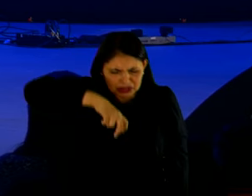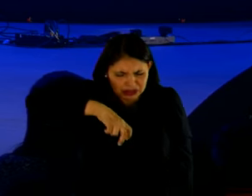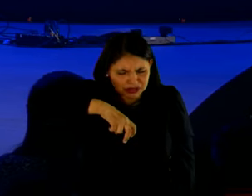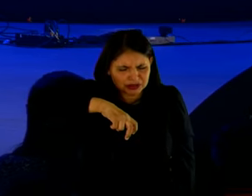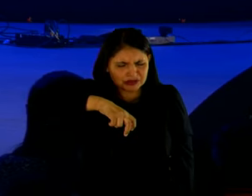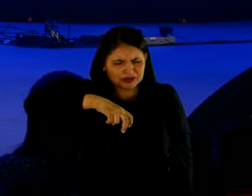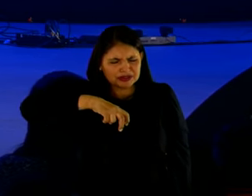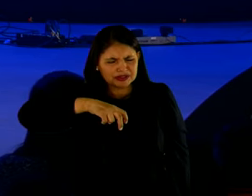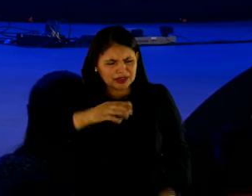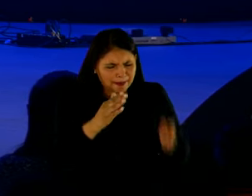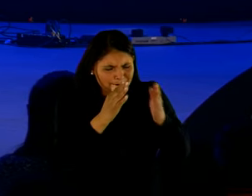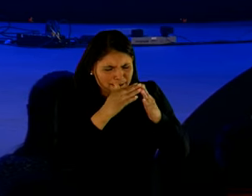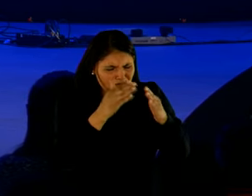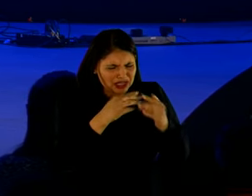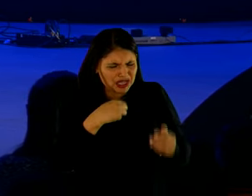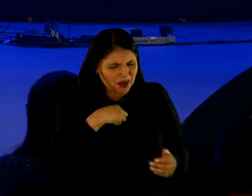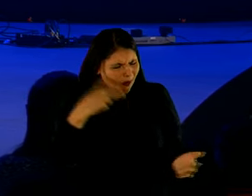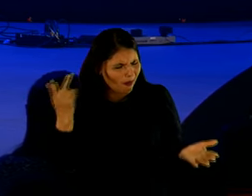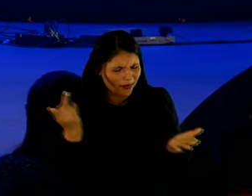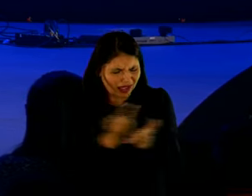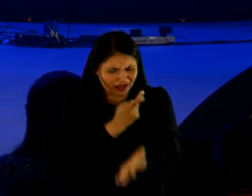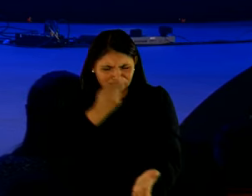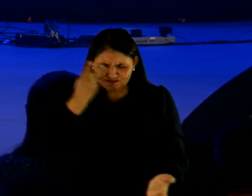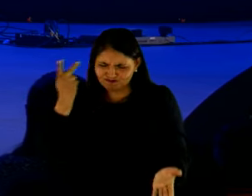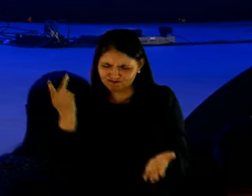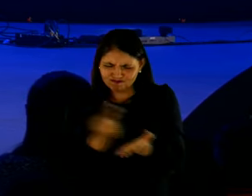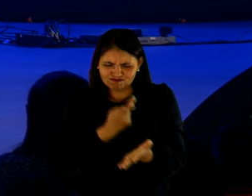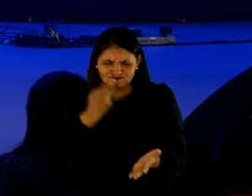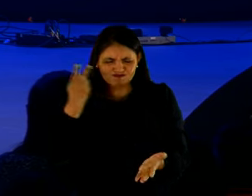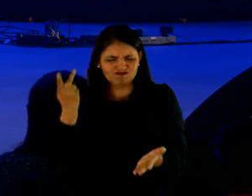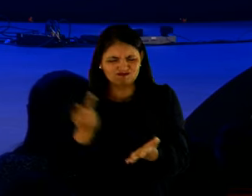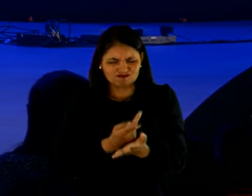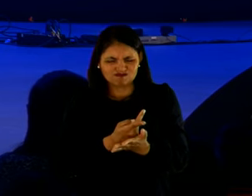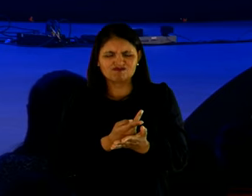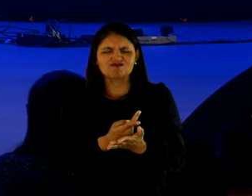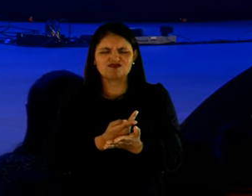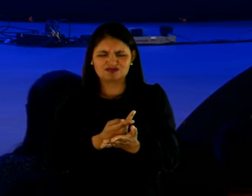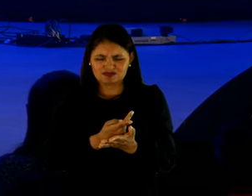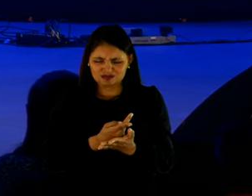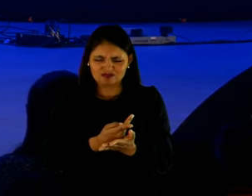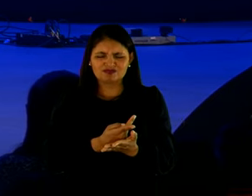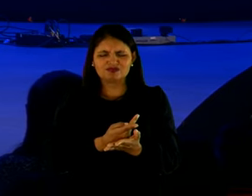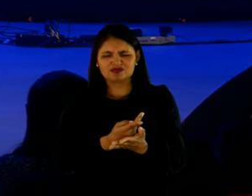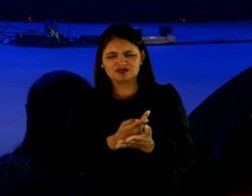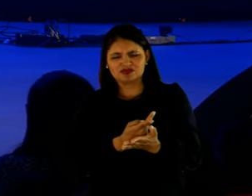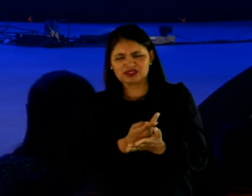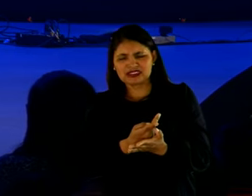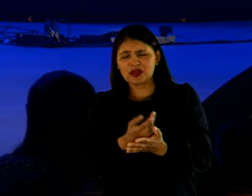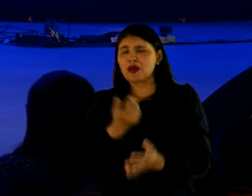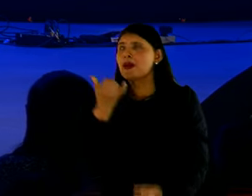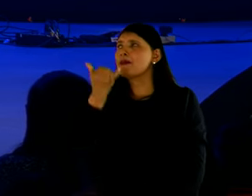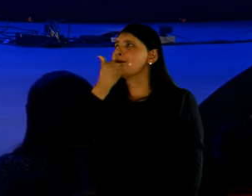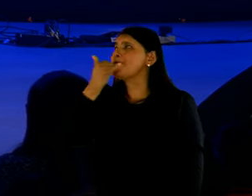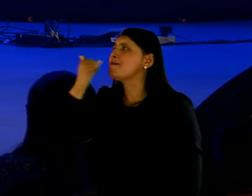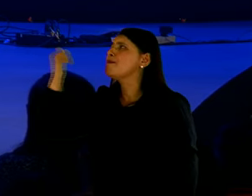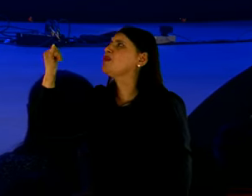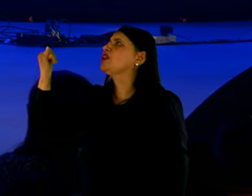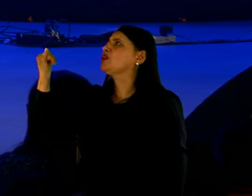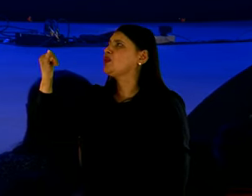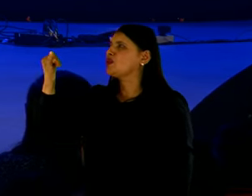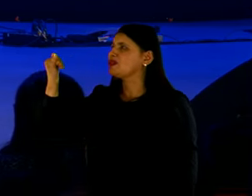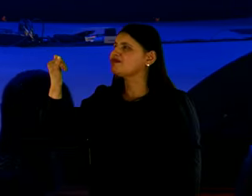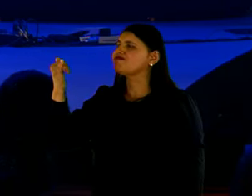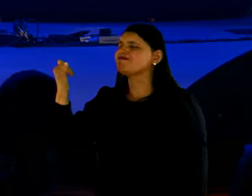irmãos? Admitir. Eu errei. Por isso que Davi era considerado chamado homem segundo o coração de